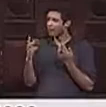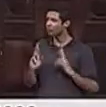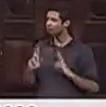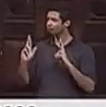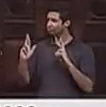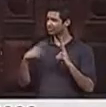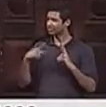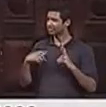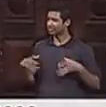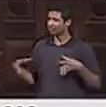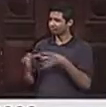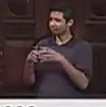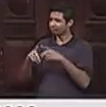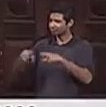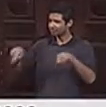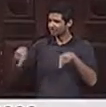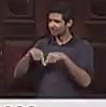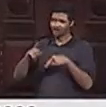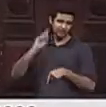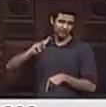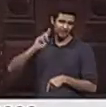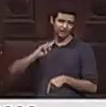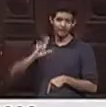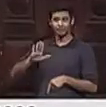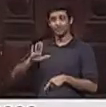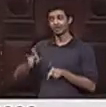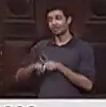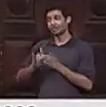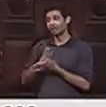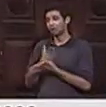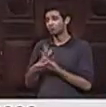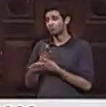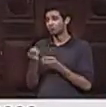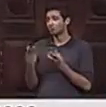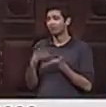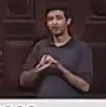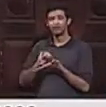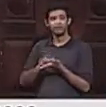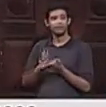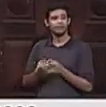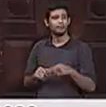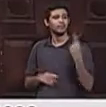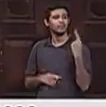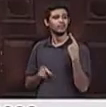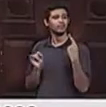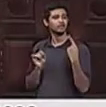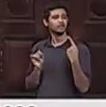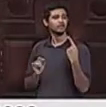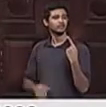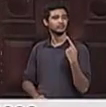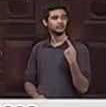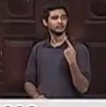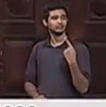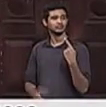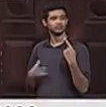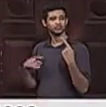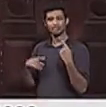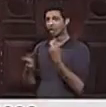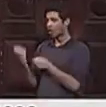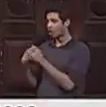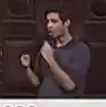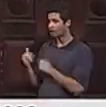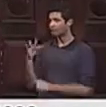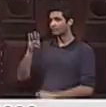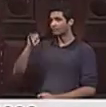científico fluminense, com algumas constatações aberrantes. A primeira delas é que o orçamento da